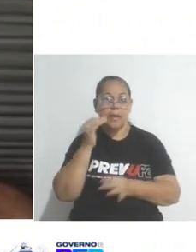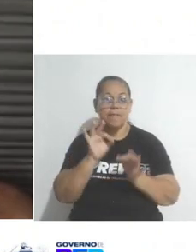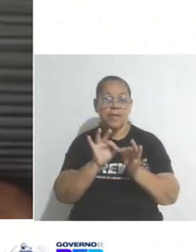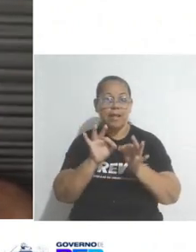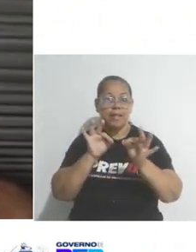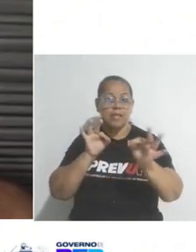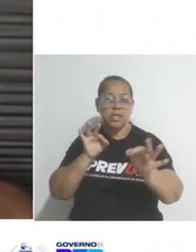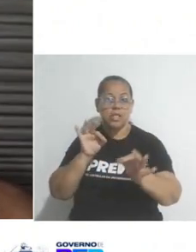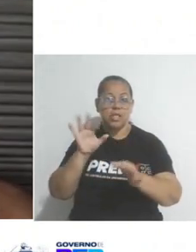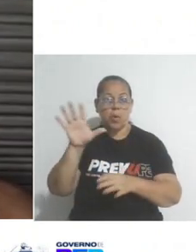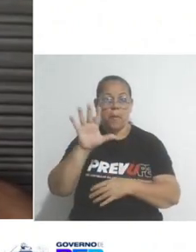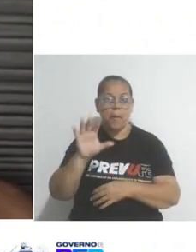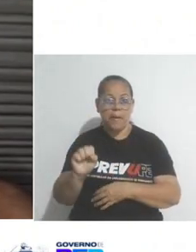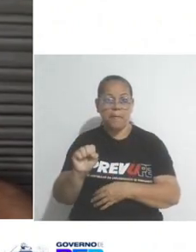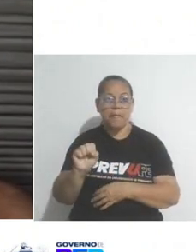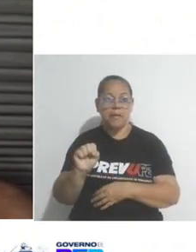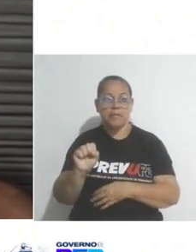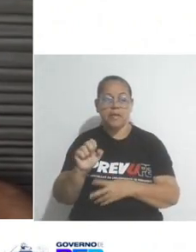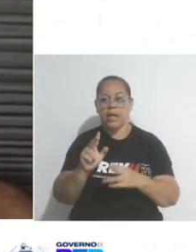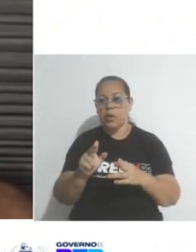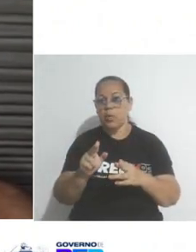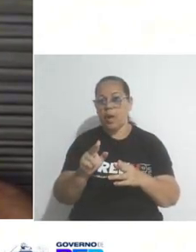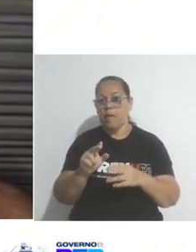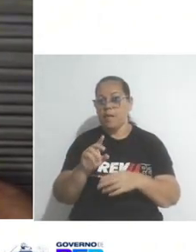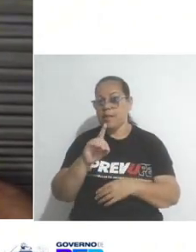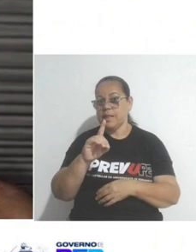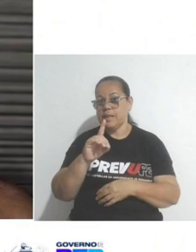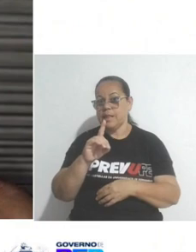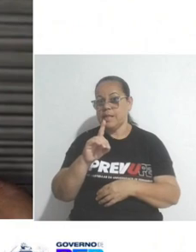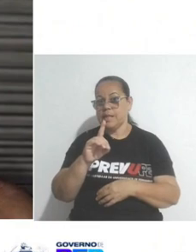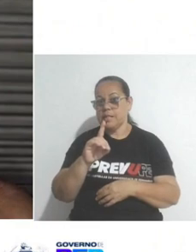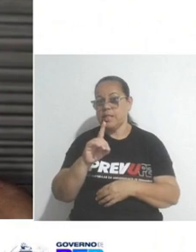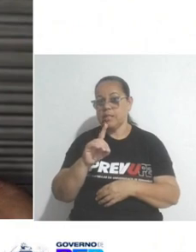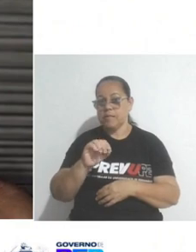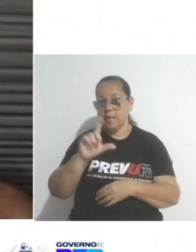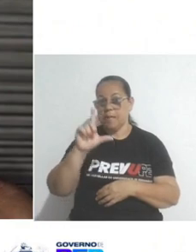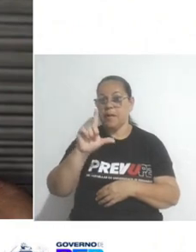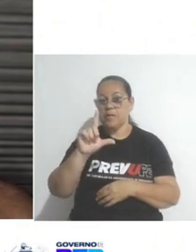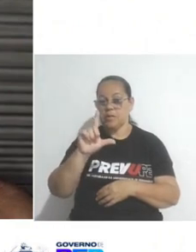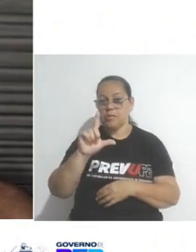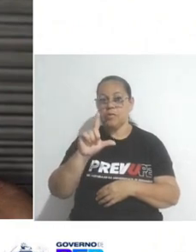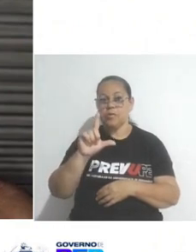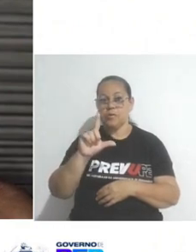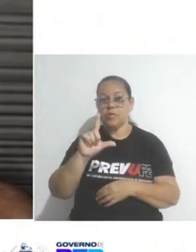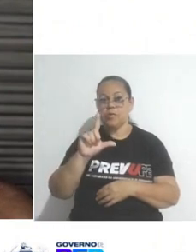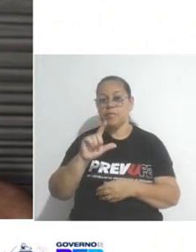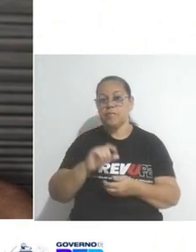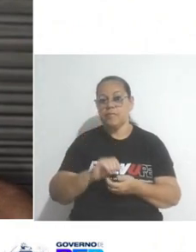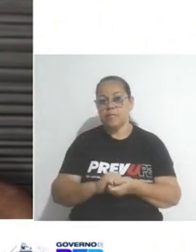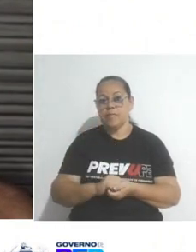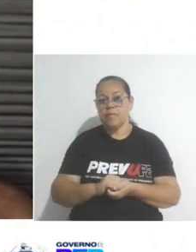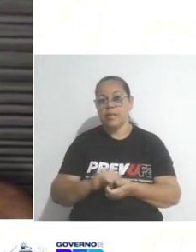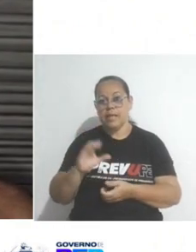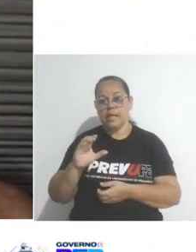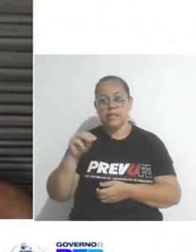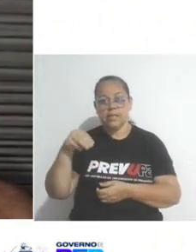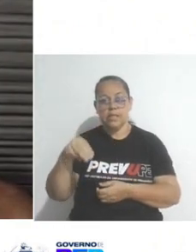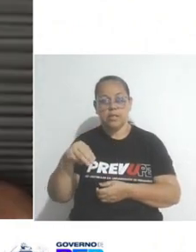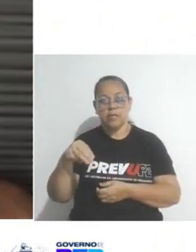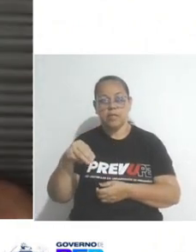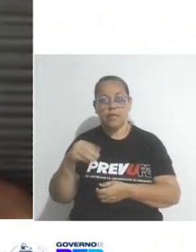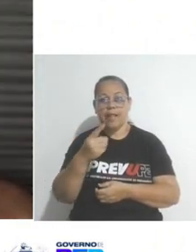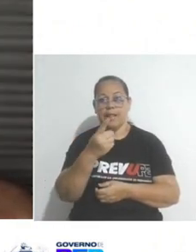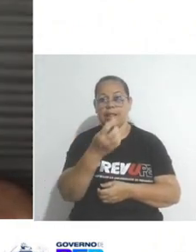mapa é igual a distância no real e a distância no real em centímetros é